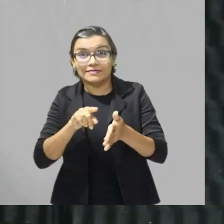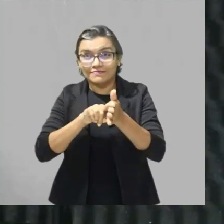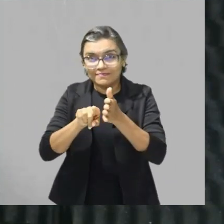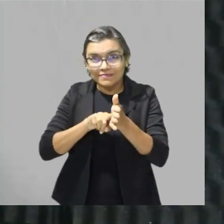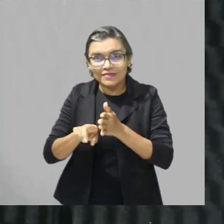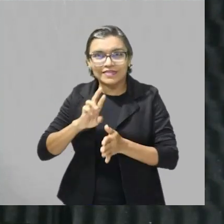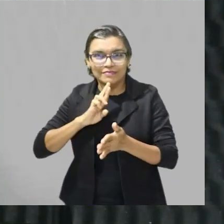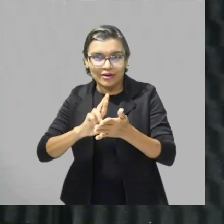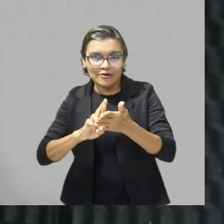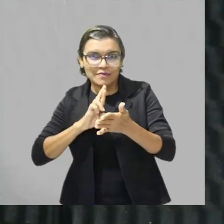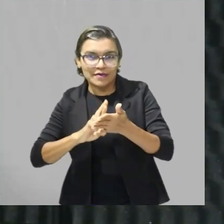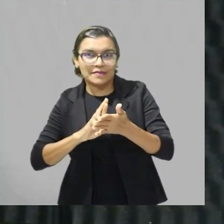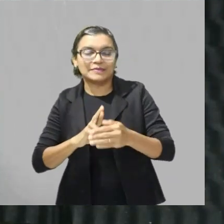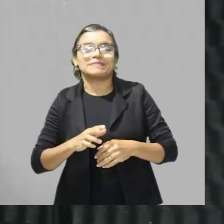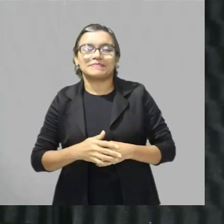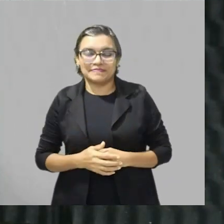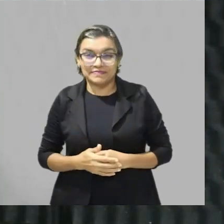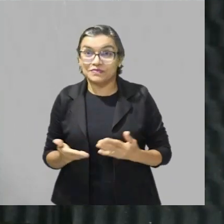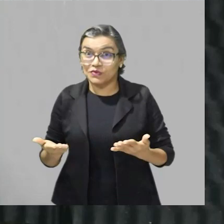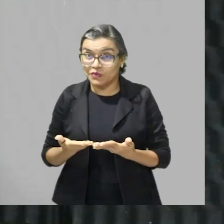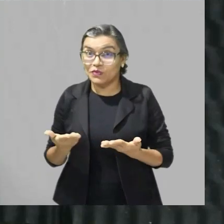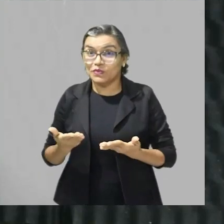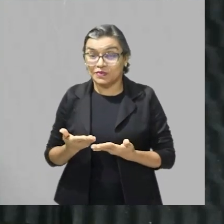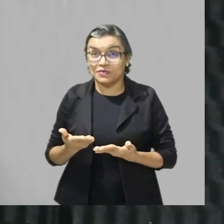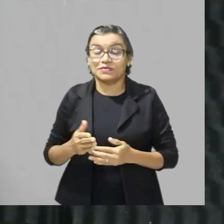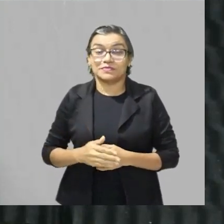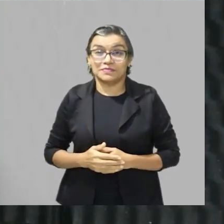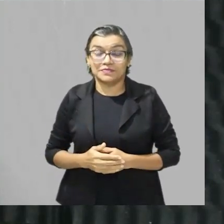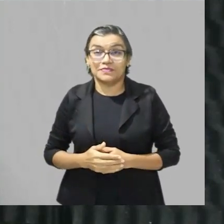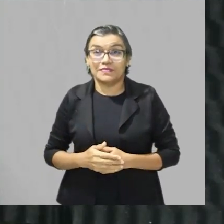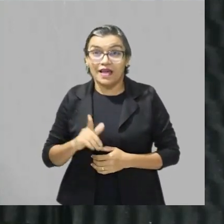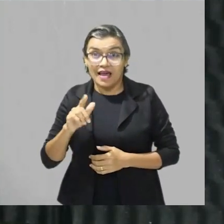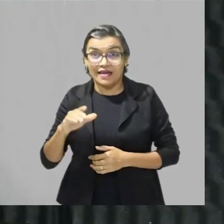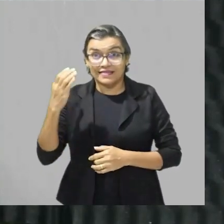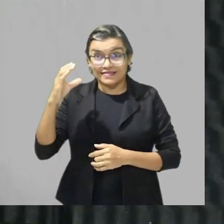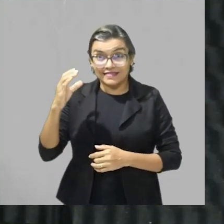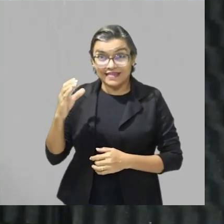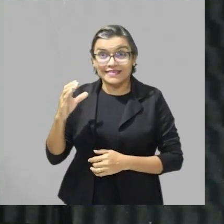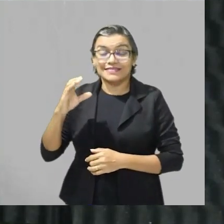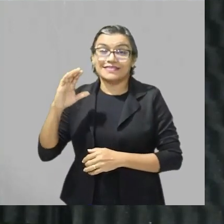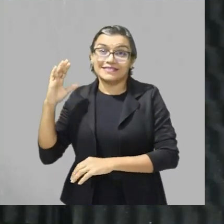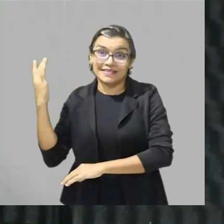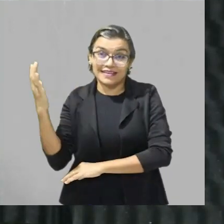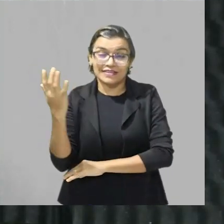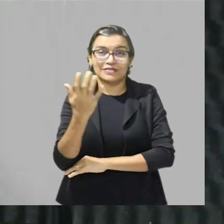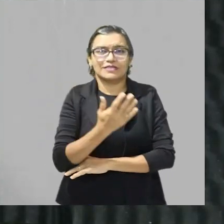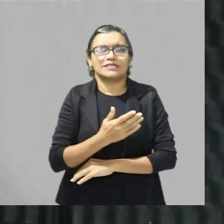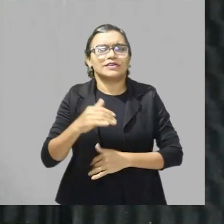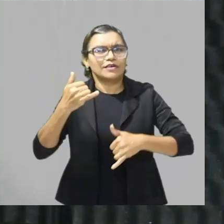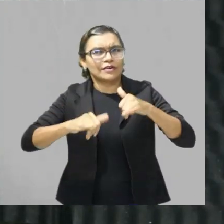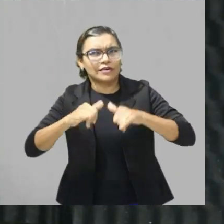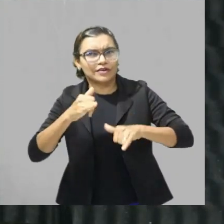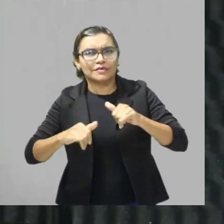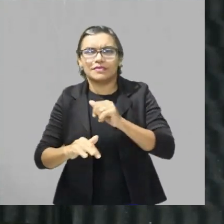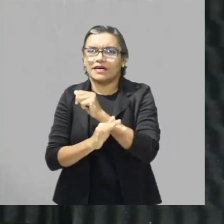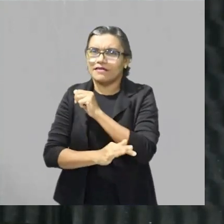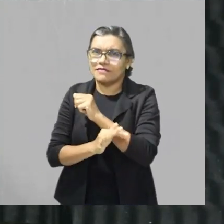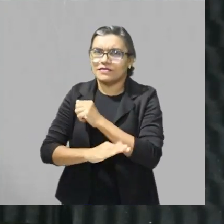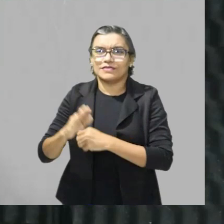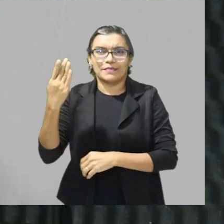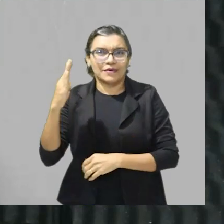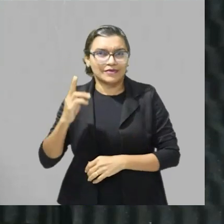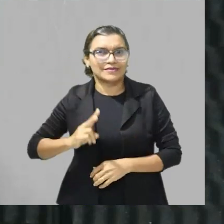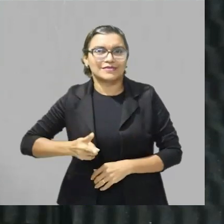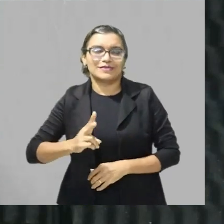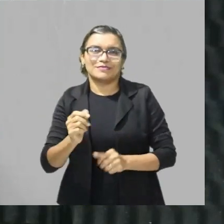dando as dicas vocês hoje vai ficar principalmente aqui nas Ciências da Natureza um forte abraço a todos eles química física biologia sempre